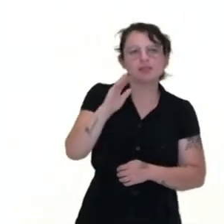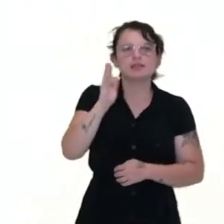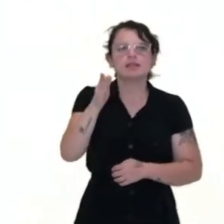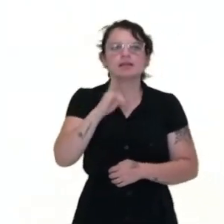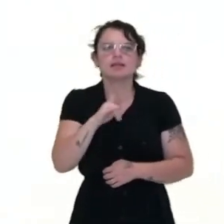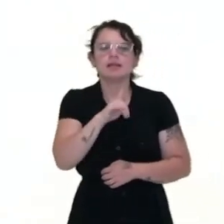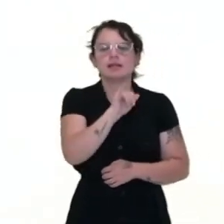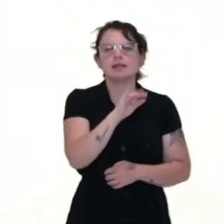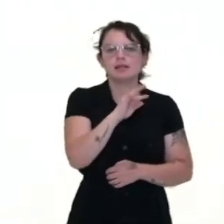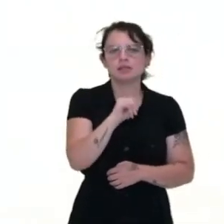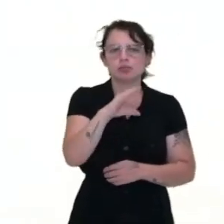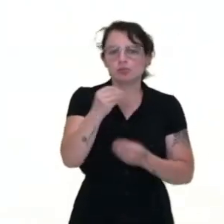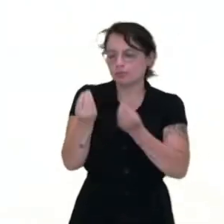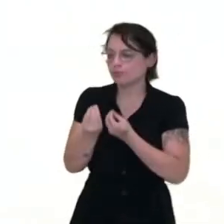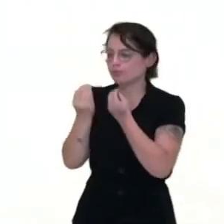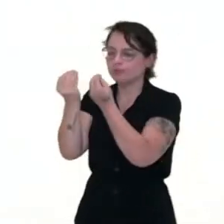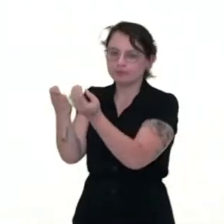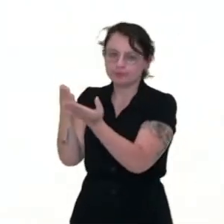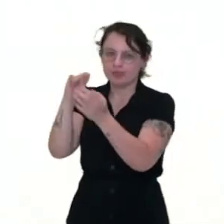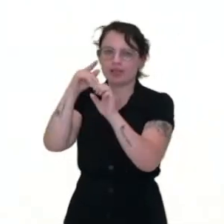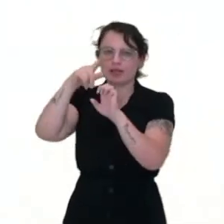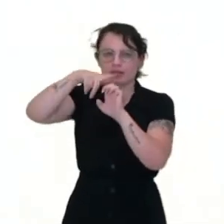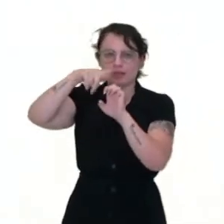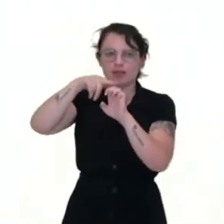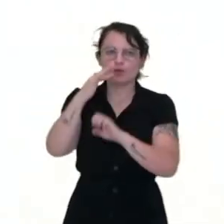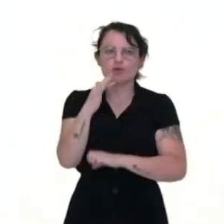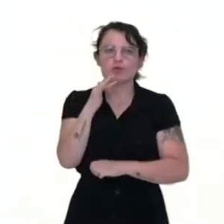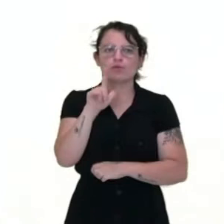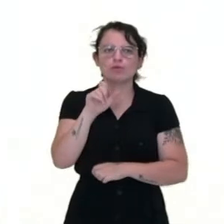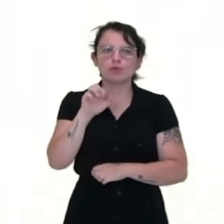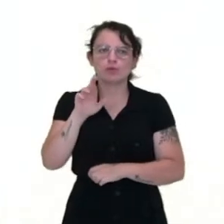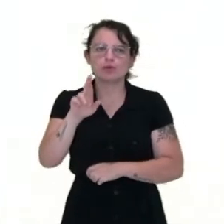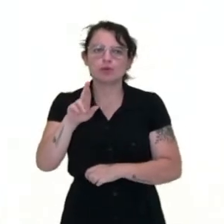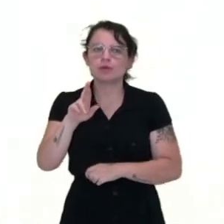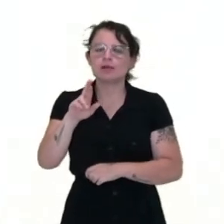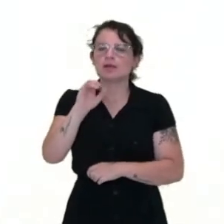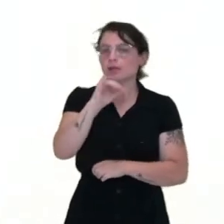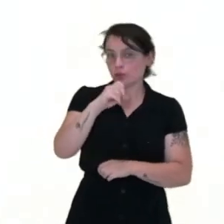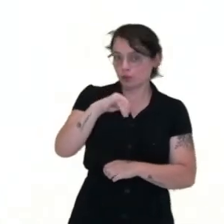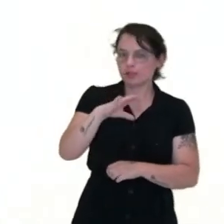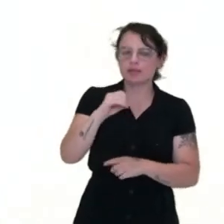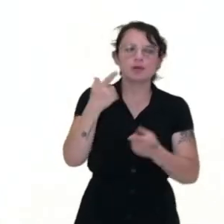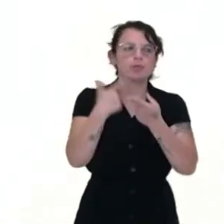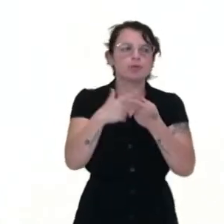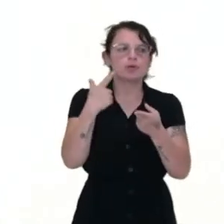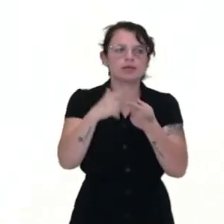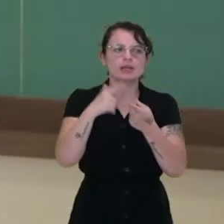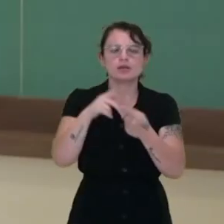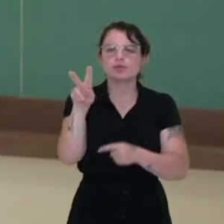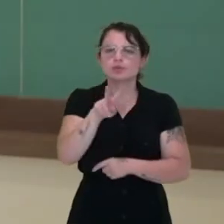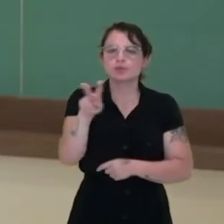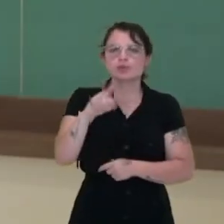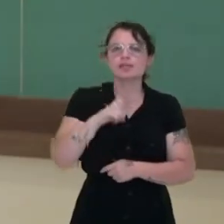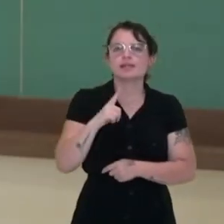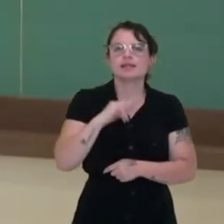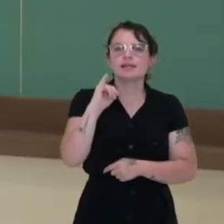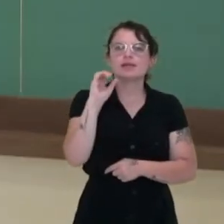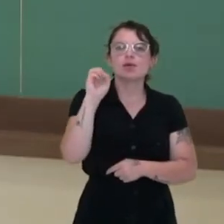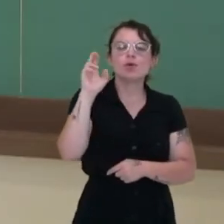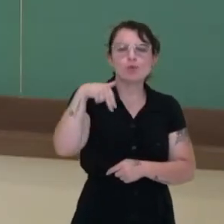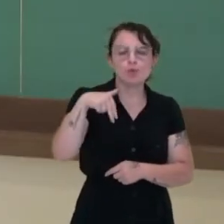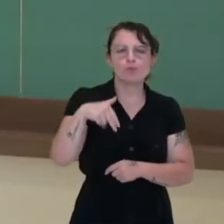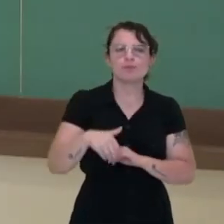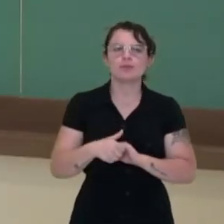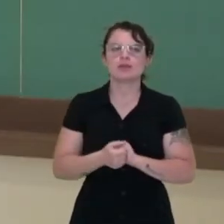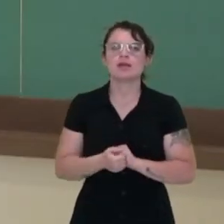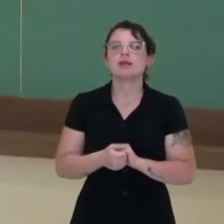lítio cedendo elétron para o flúor. Iônica porque eles tornarão-se íons. Íons são aqueles